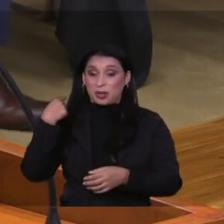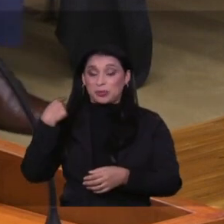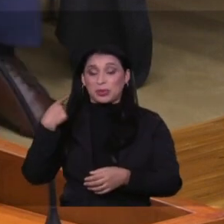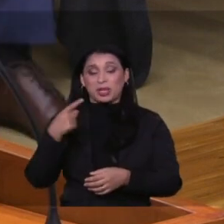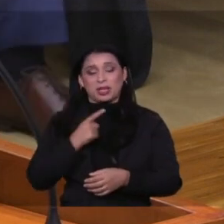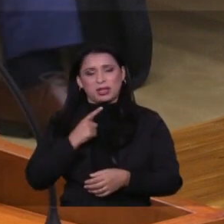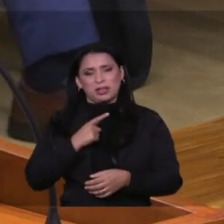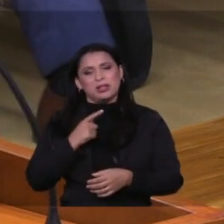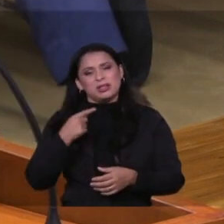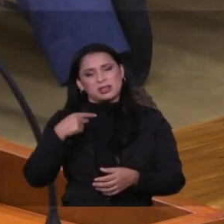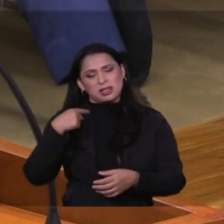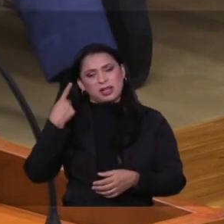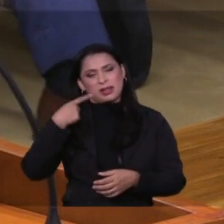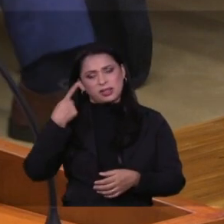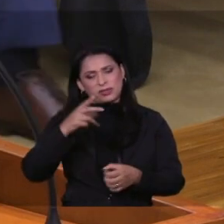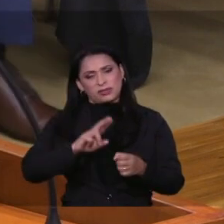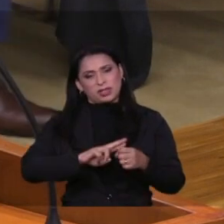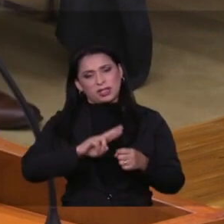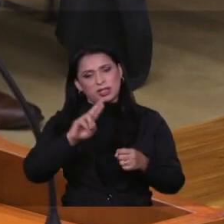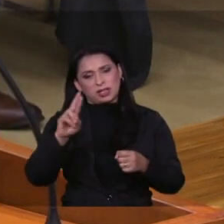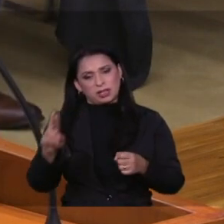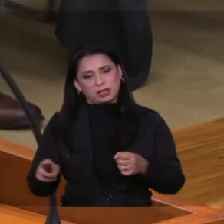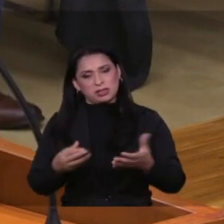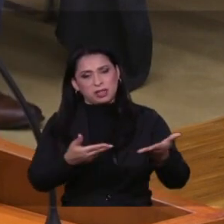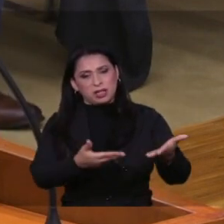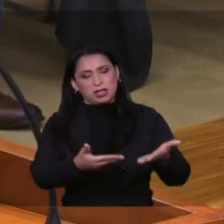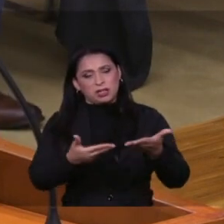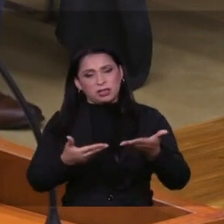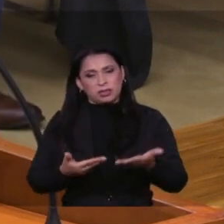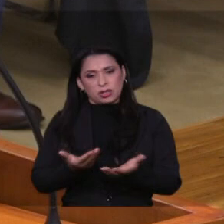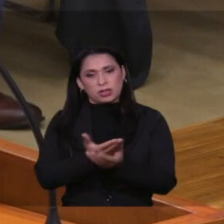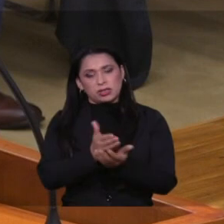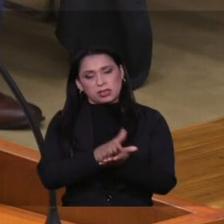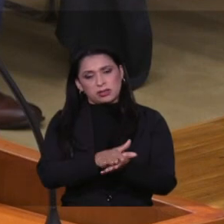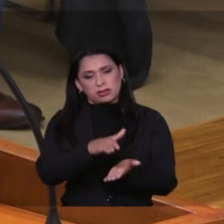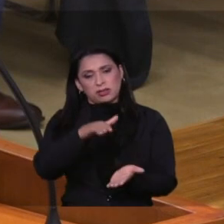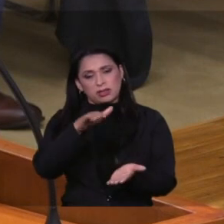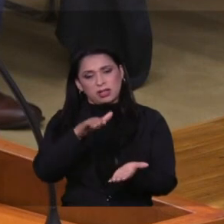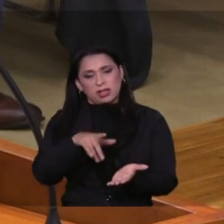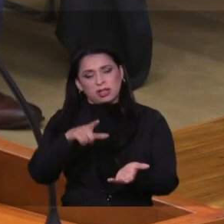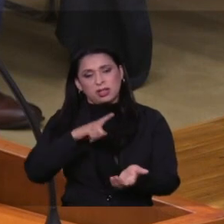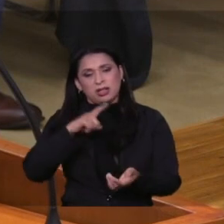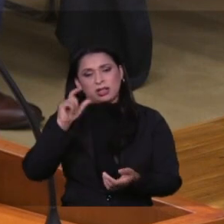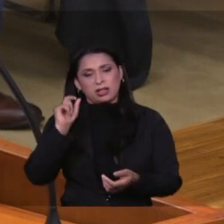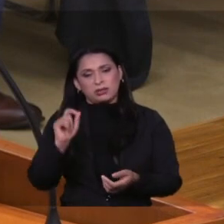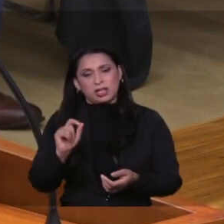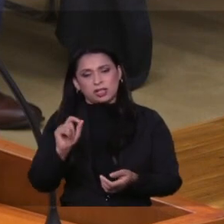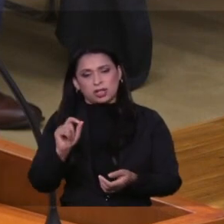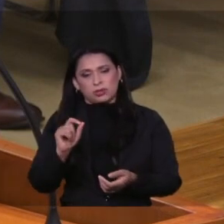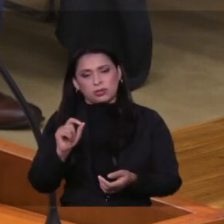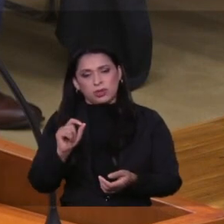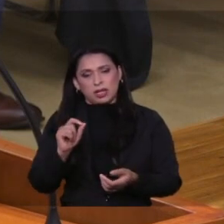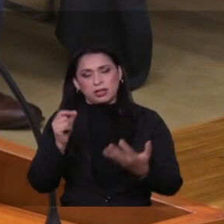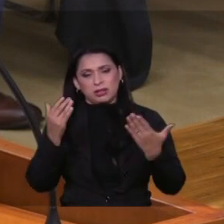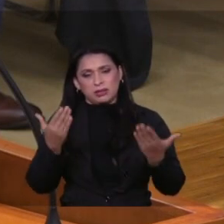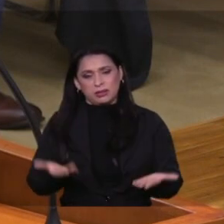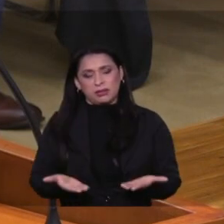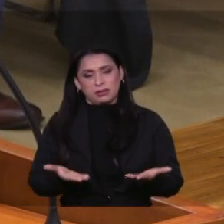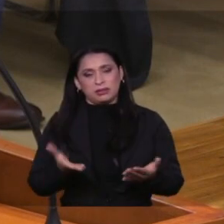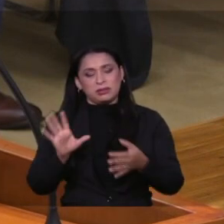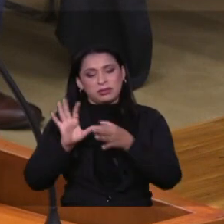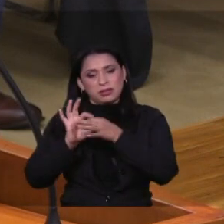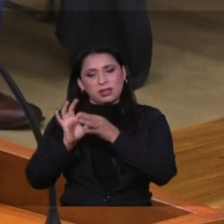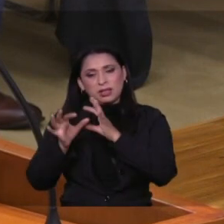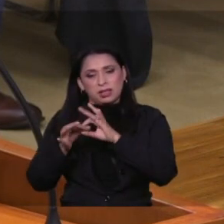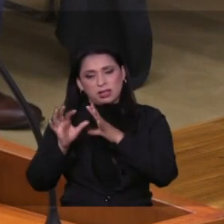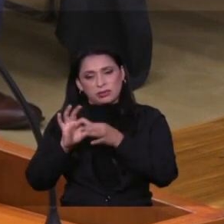a Advocacia Geral da União trouxe aos autos diversas informações a respeito das mudanças no contexto ambiental das